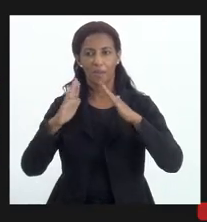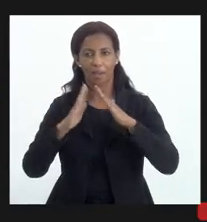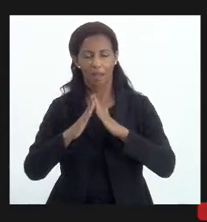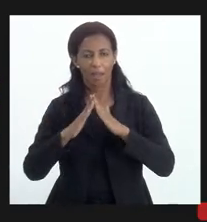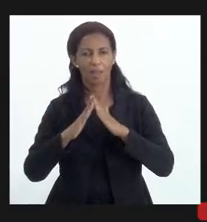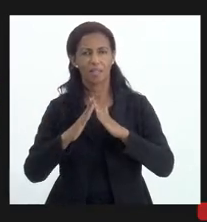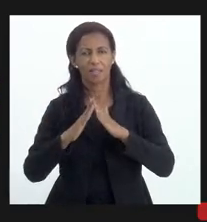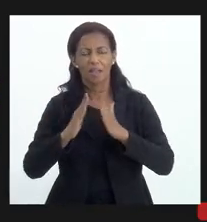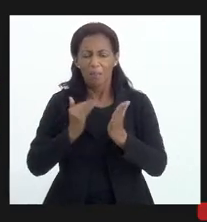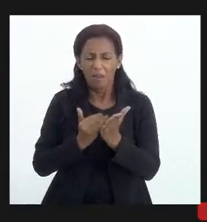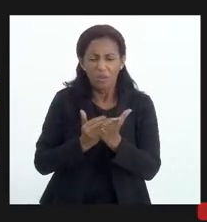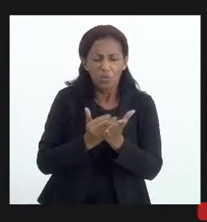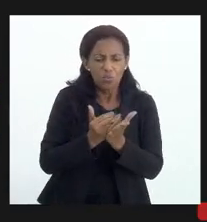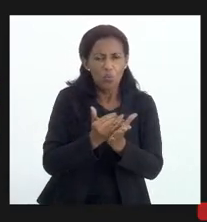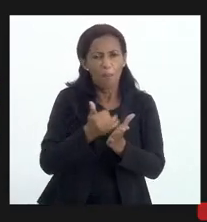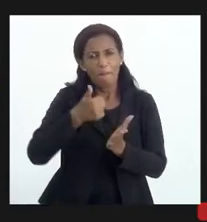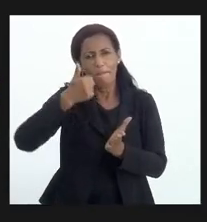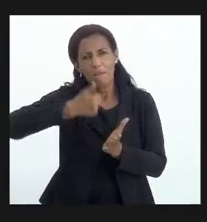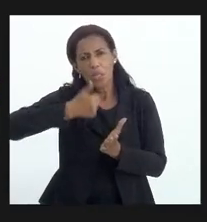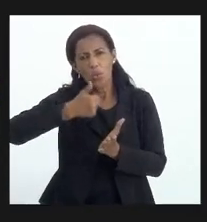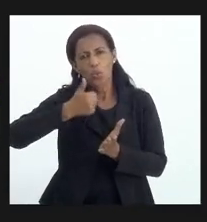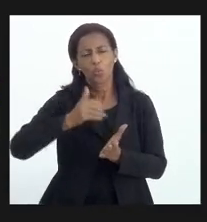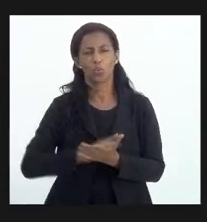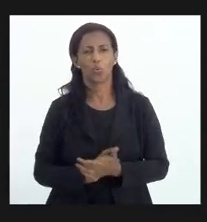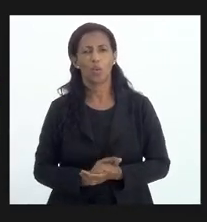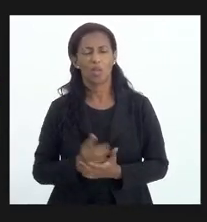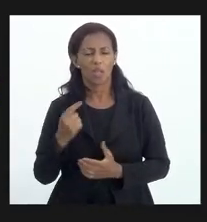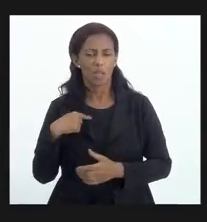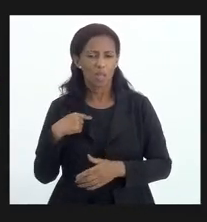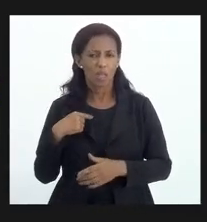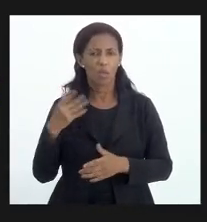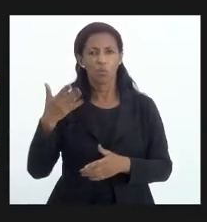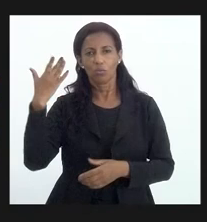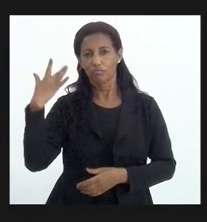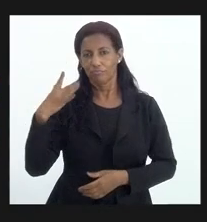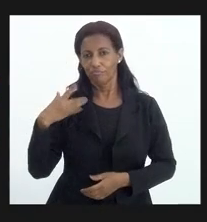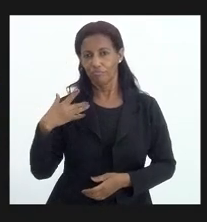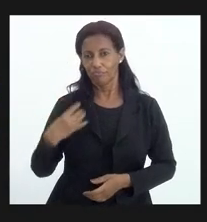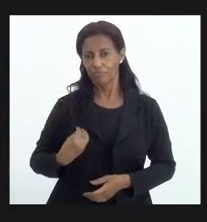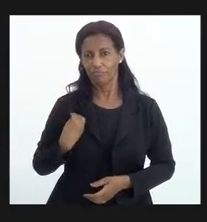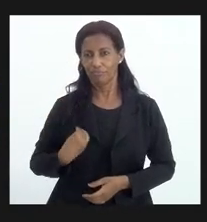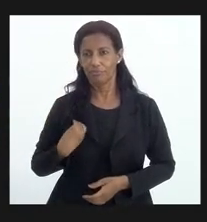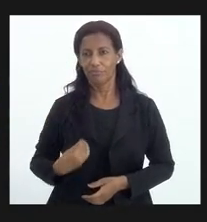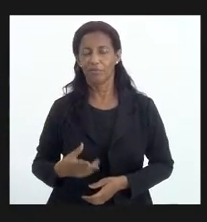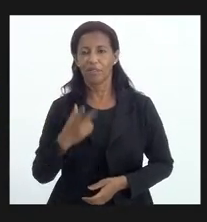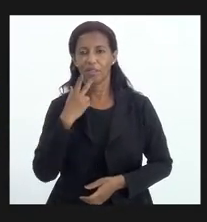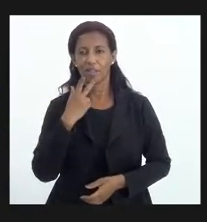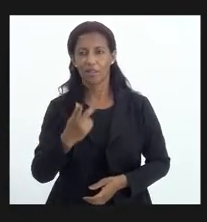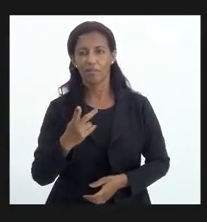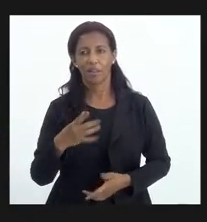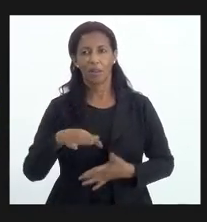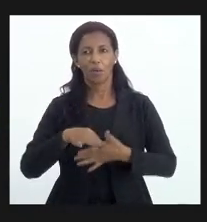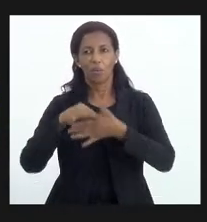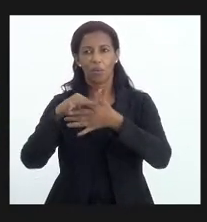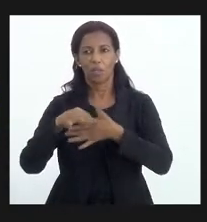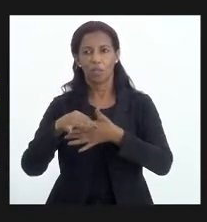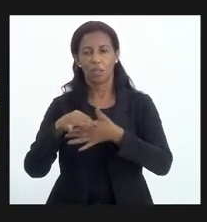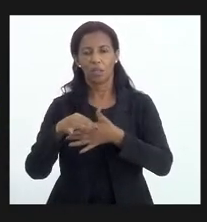de, desde o primeiro minuto, de estar presente e dizer que, como líder do governo,